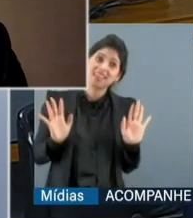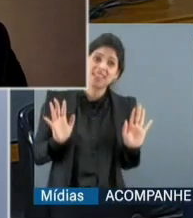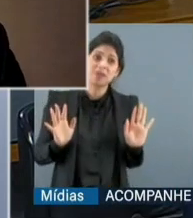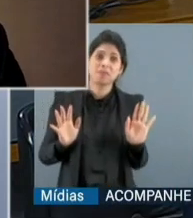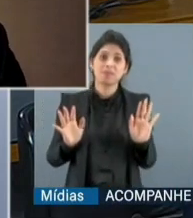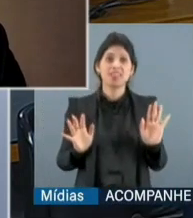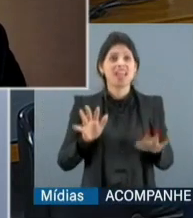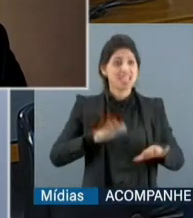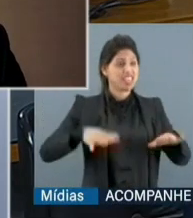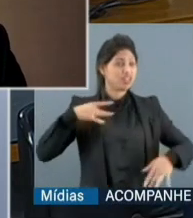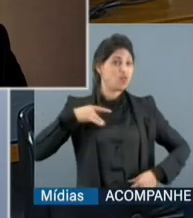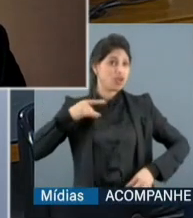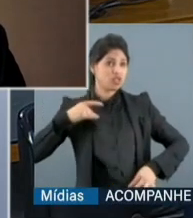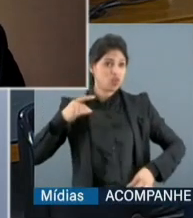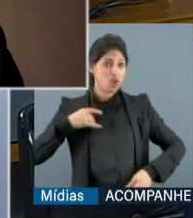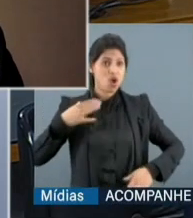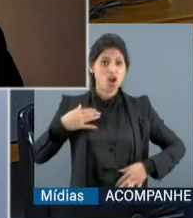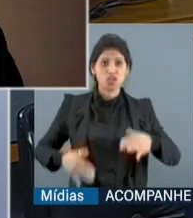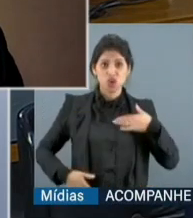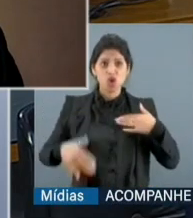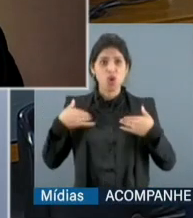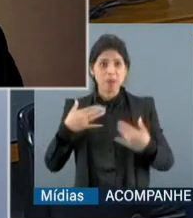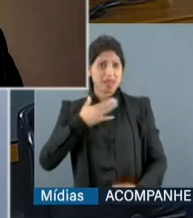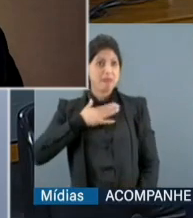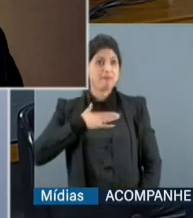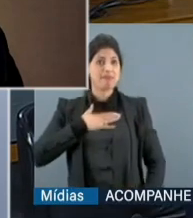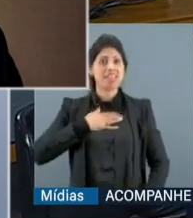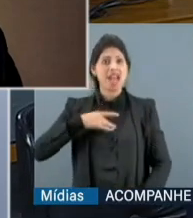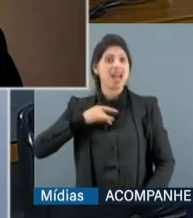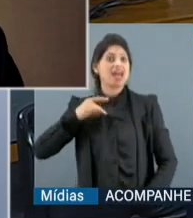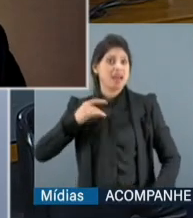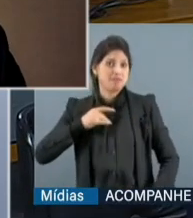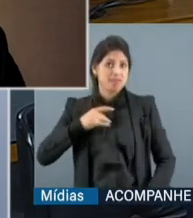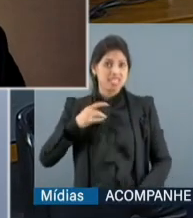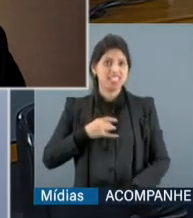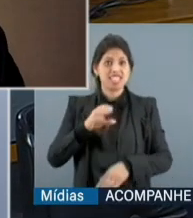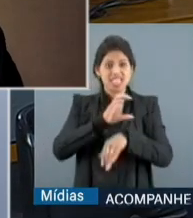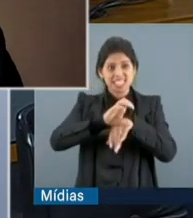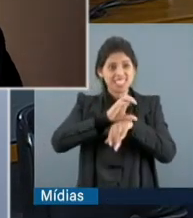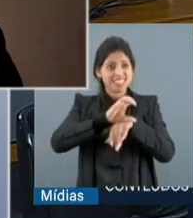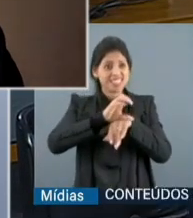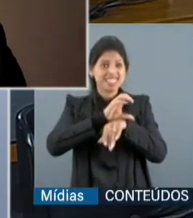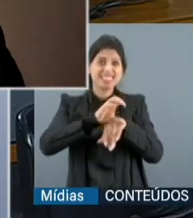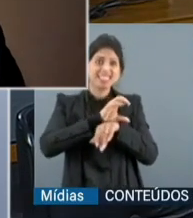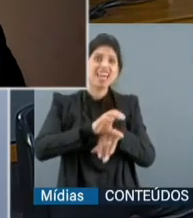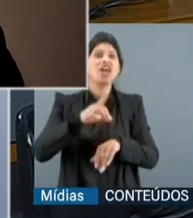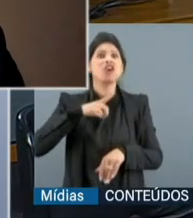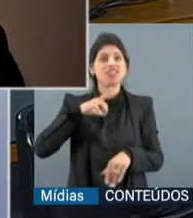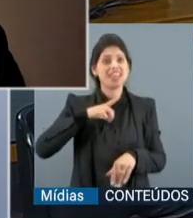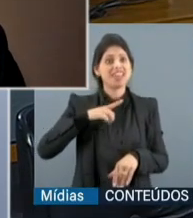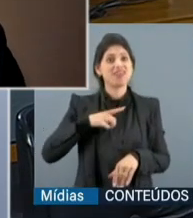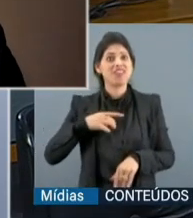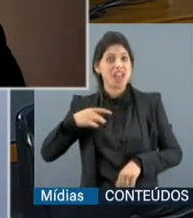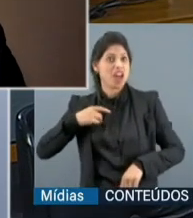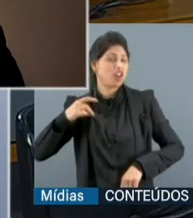Quem Está ocupando essa posição são dois auxiliares dos governos dele anterior e a sua esposa ou seja